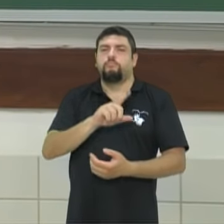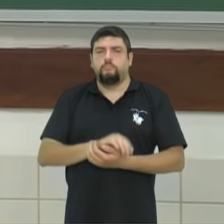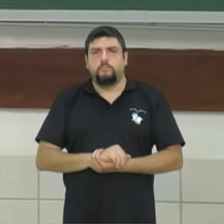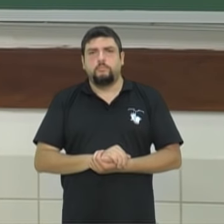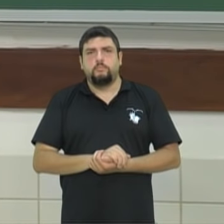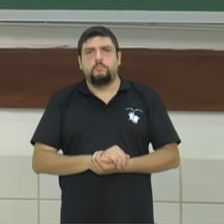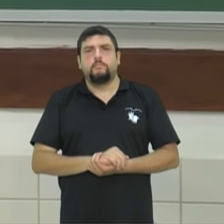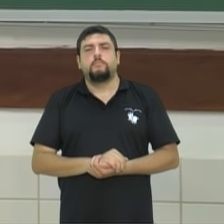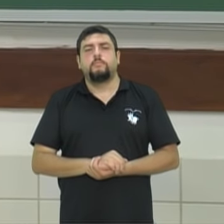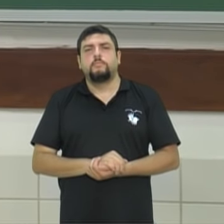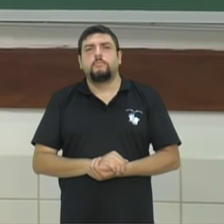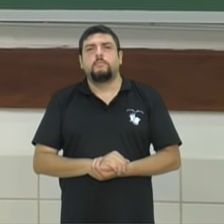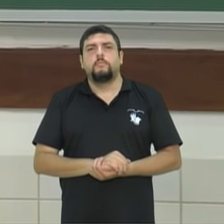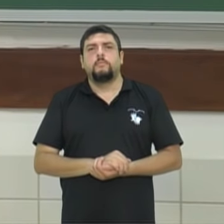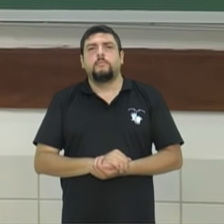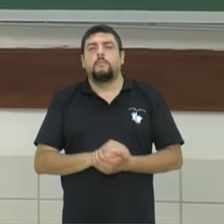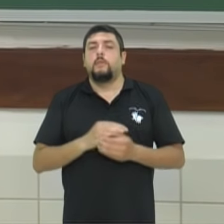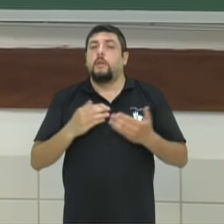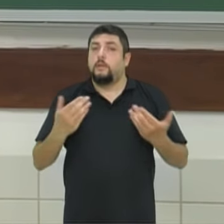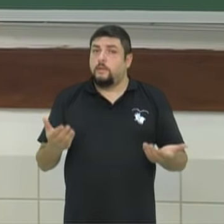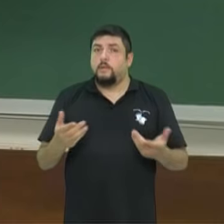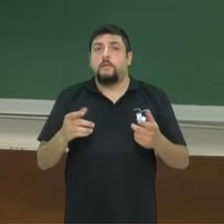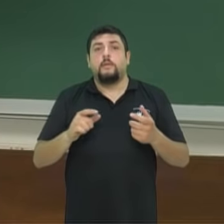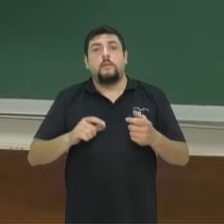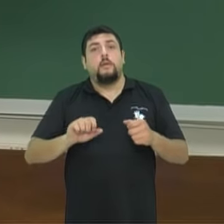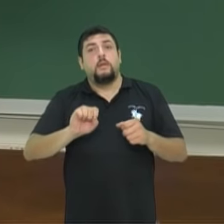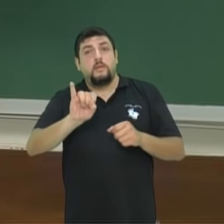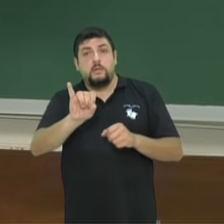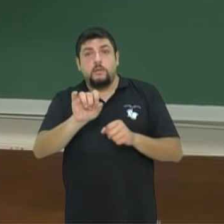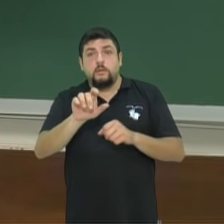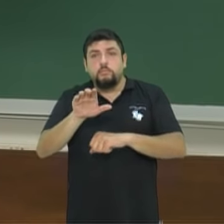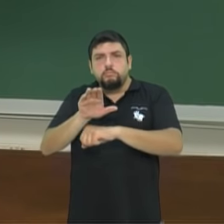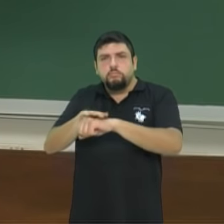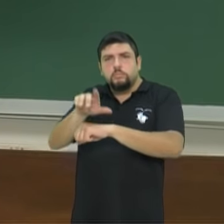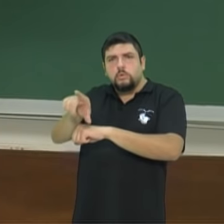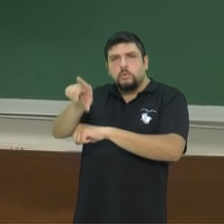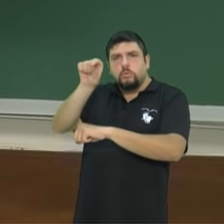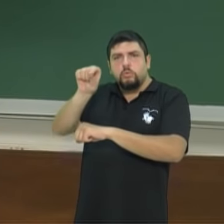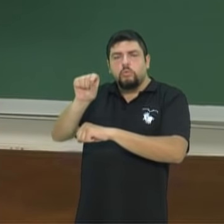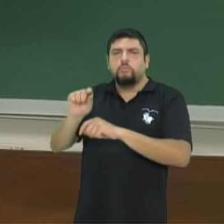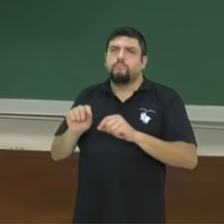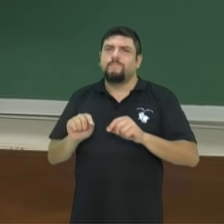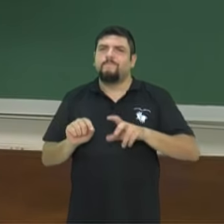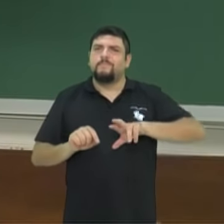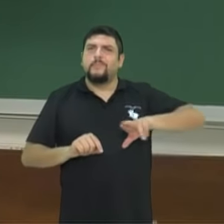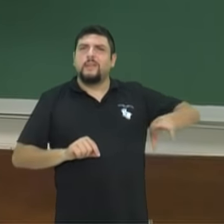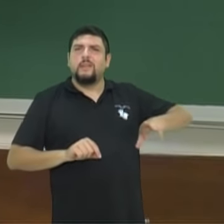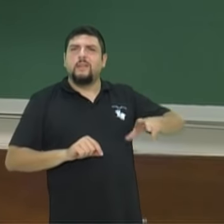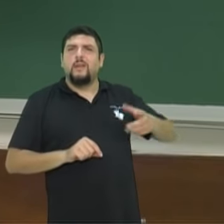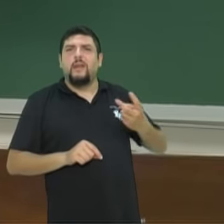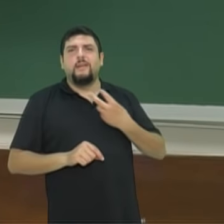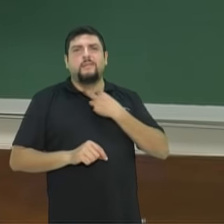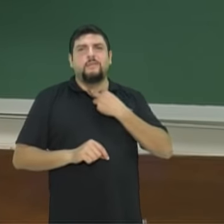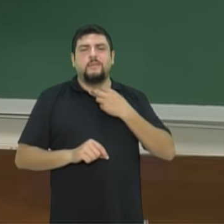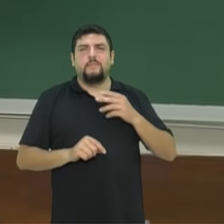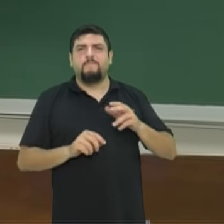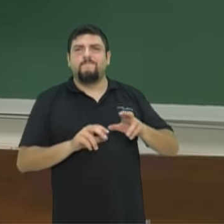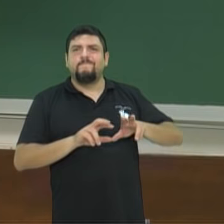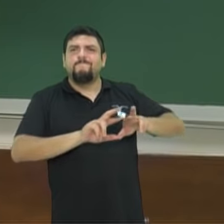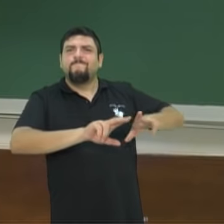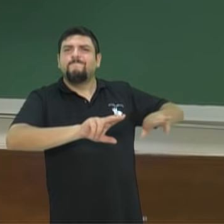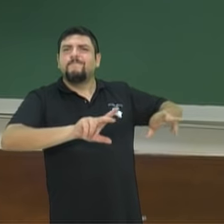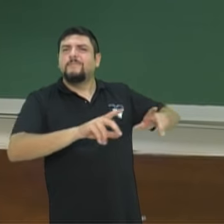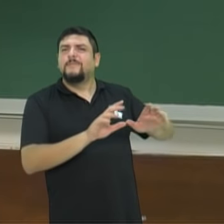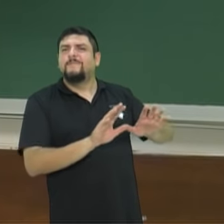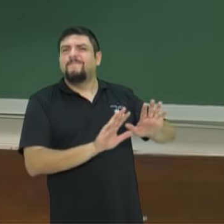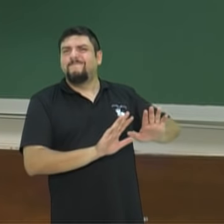ter planejamento, né? Cada vez que a gente faz uma escolha, a gente tem que abrir mão de outras, né? Escolher é isso, tomar uma decisão, a